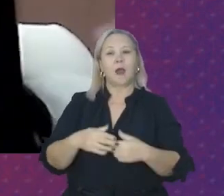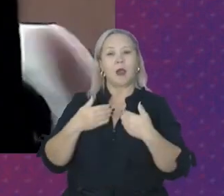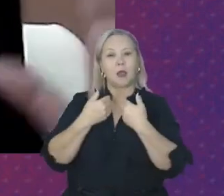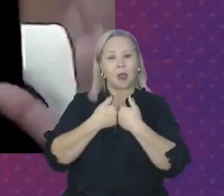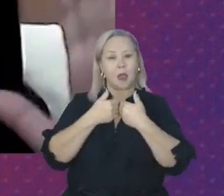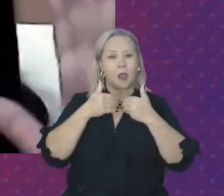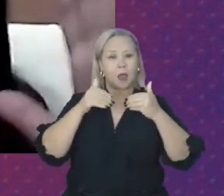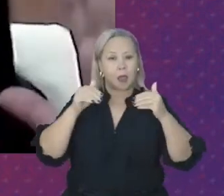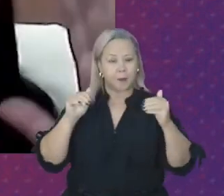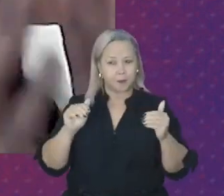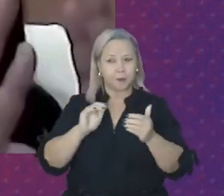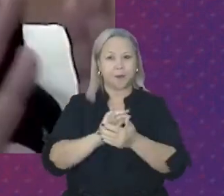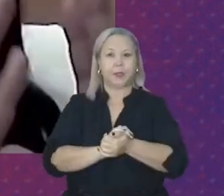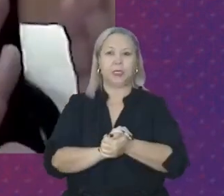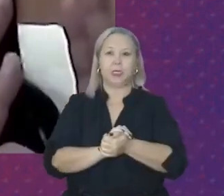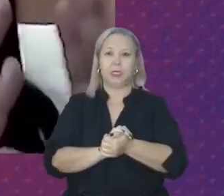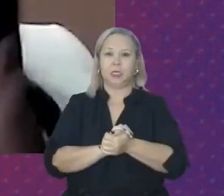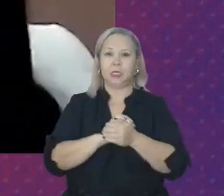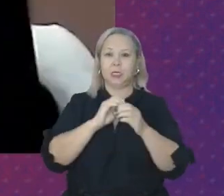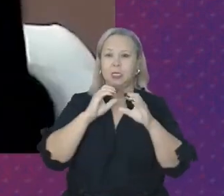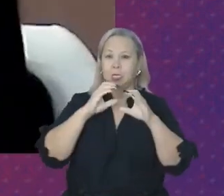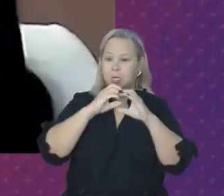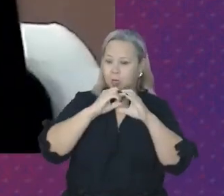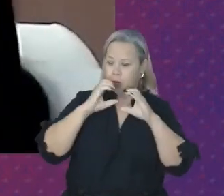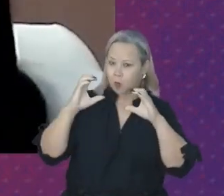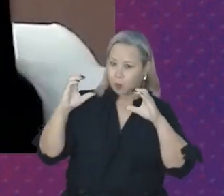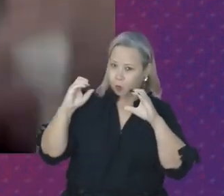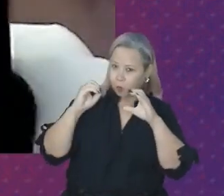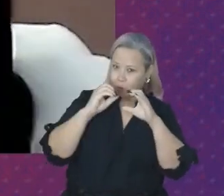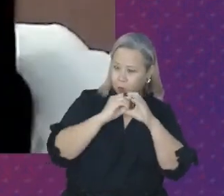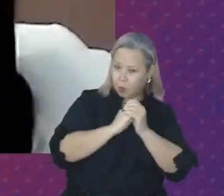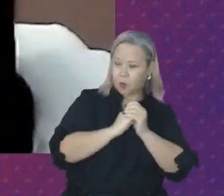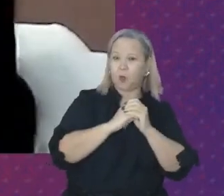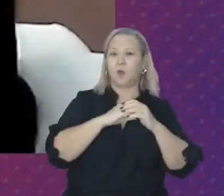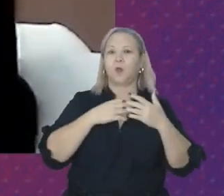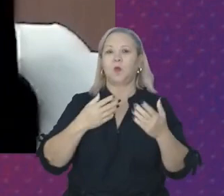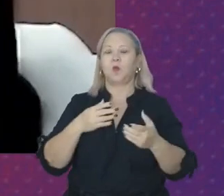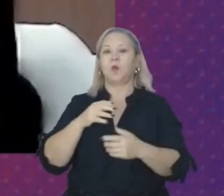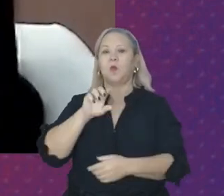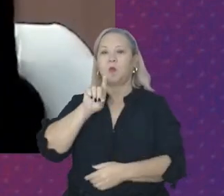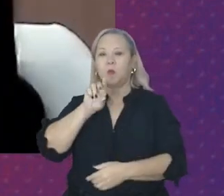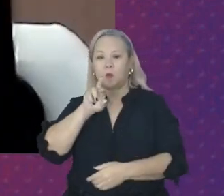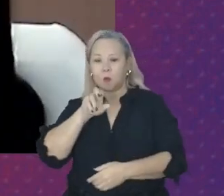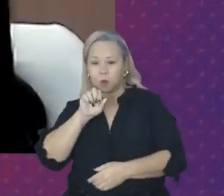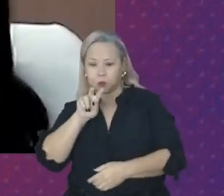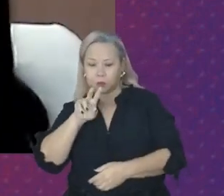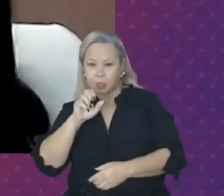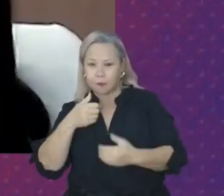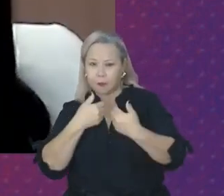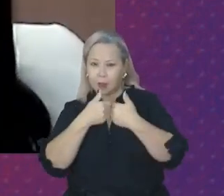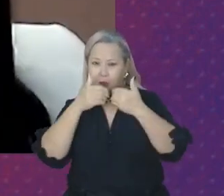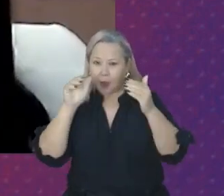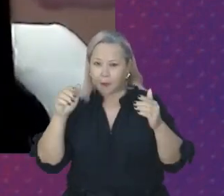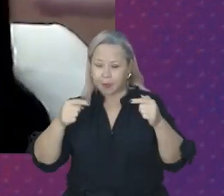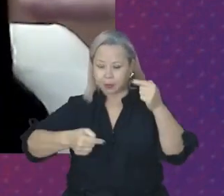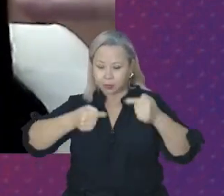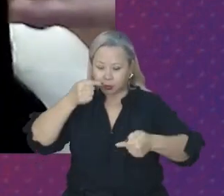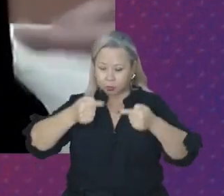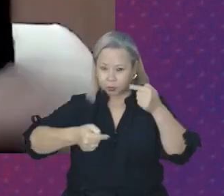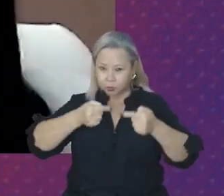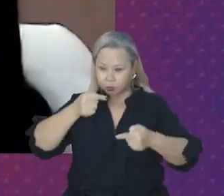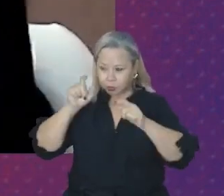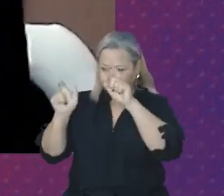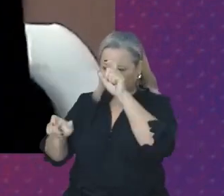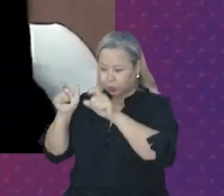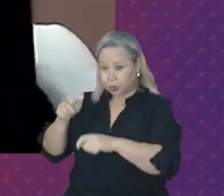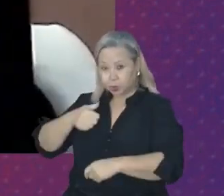abrir ali no Google Drive, vai pegar um papel, vai abrir os políticos primeiro,